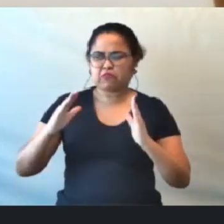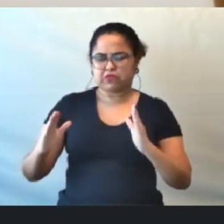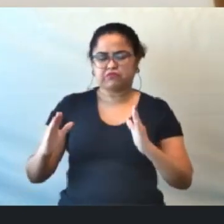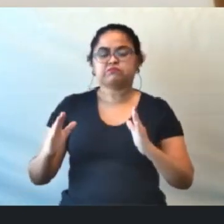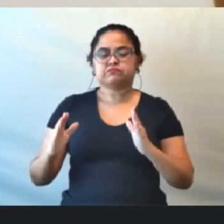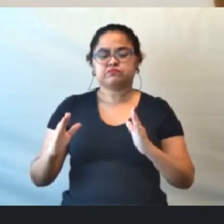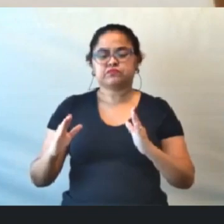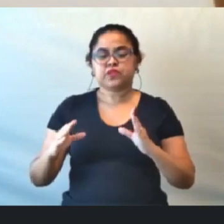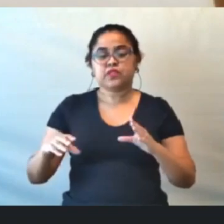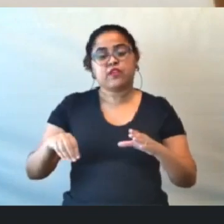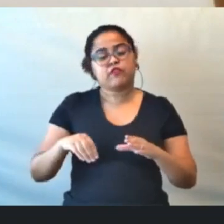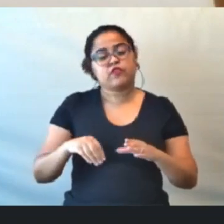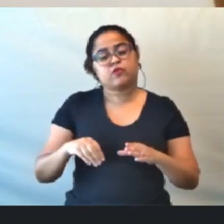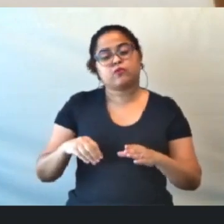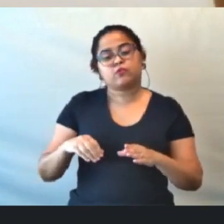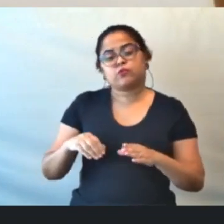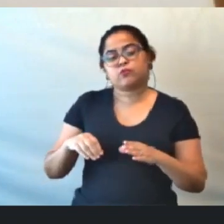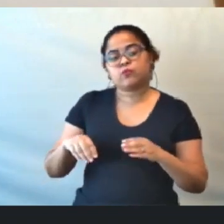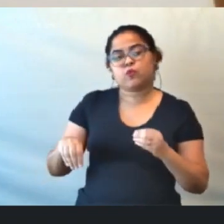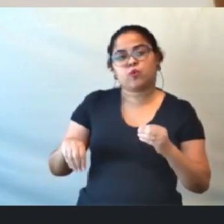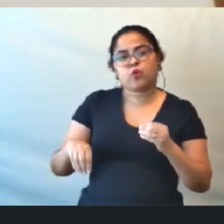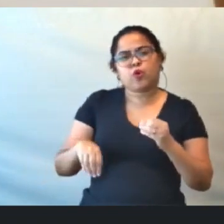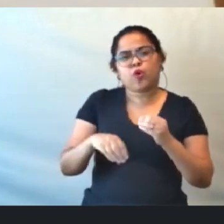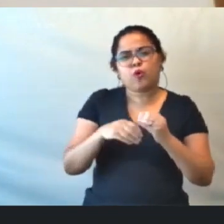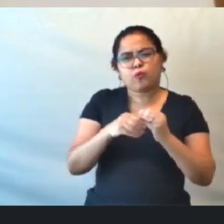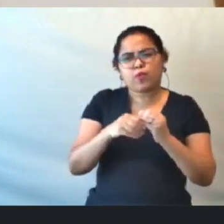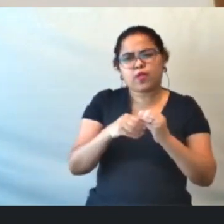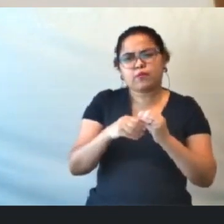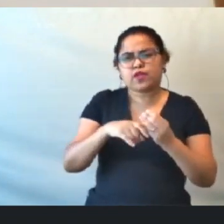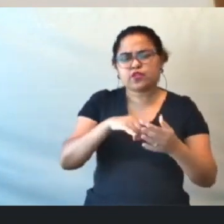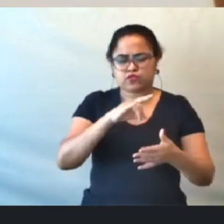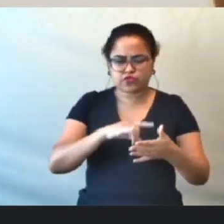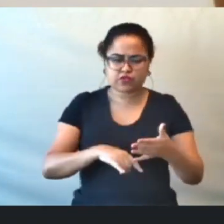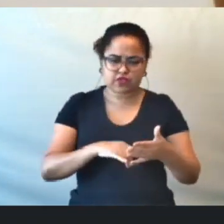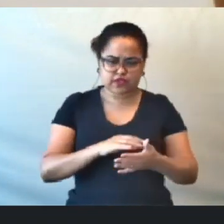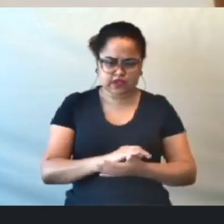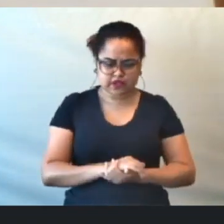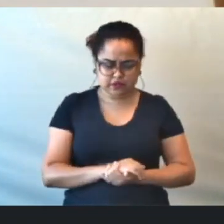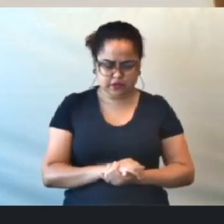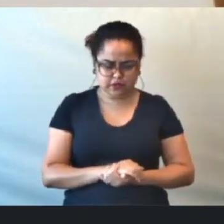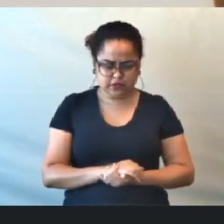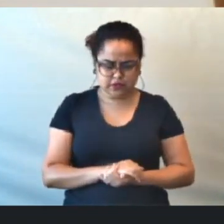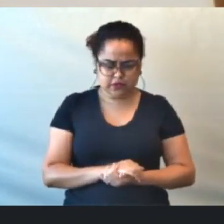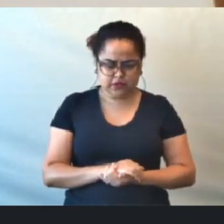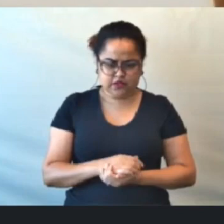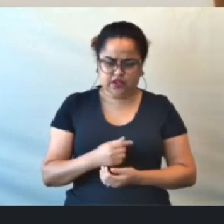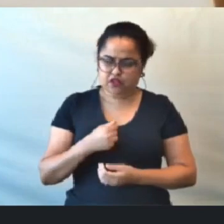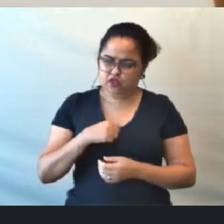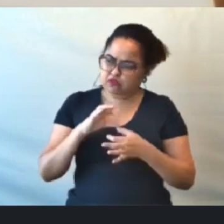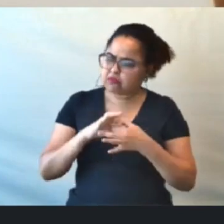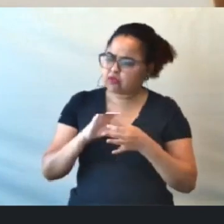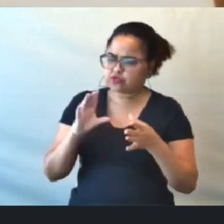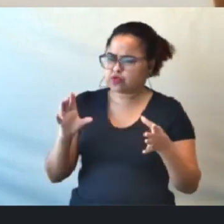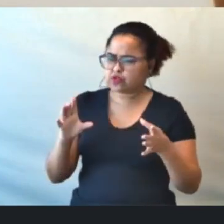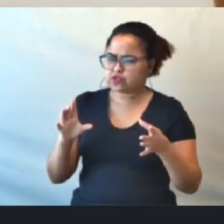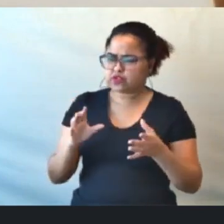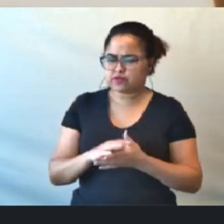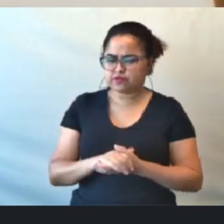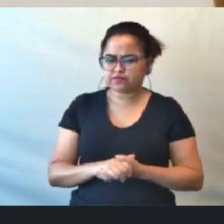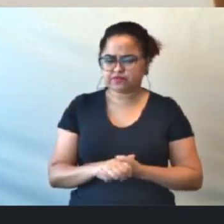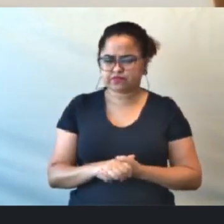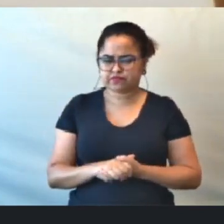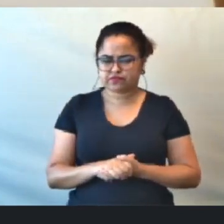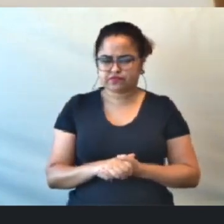Não sei se esclareci, pode, mas fica à disposição. Então, o contrato ele se encerra quando mesmo,